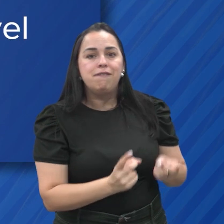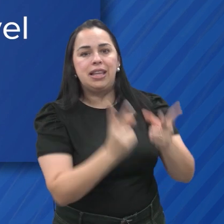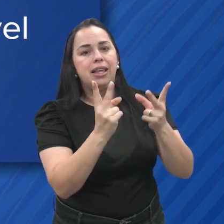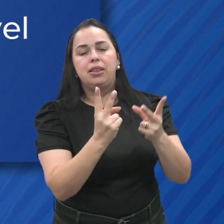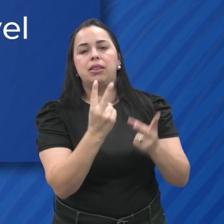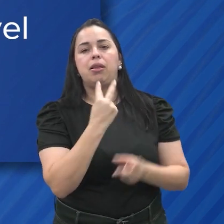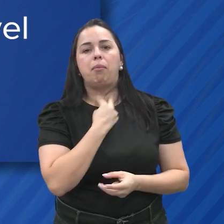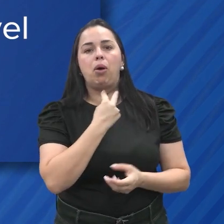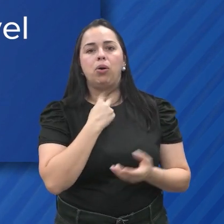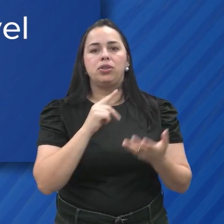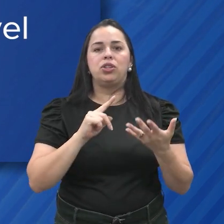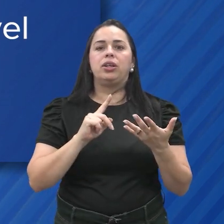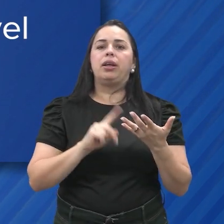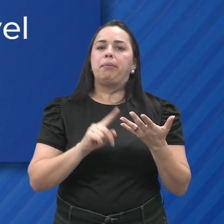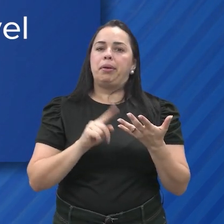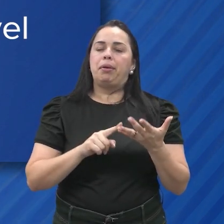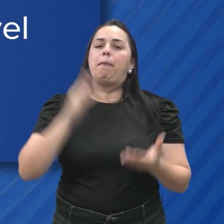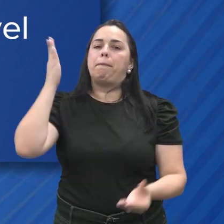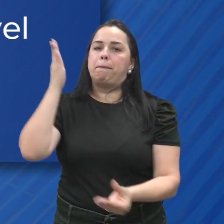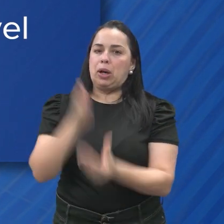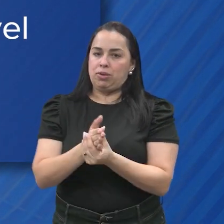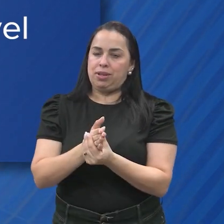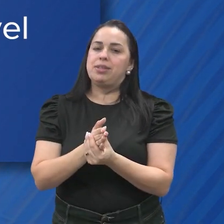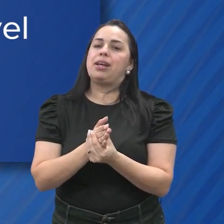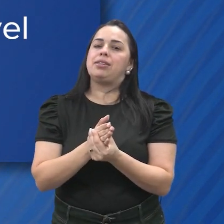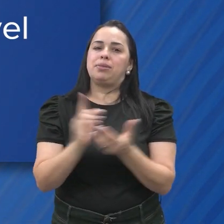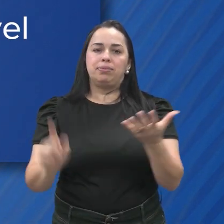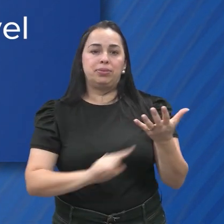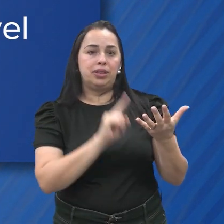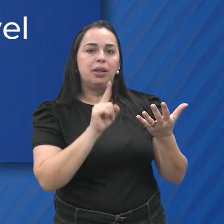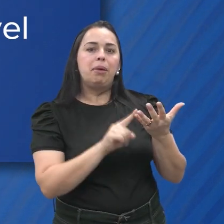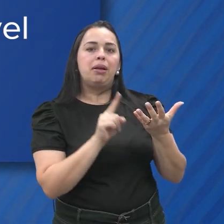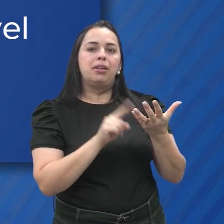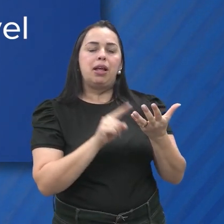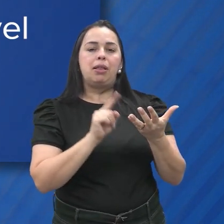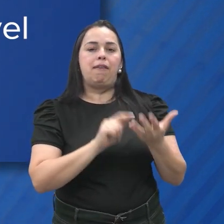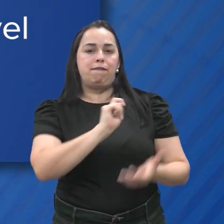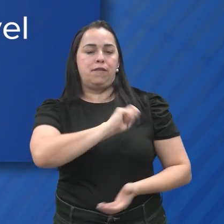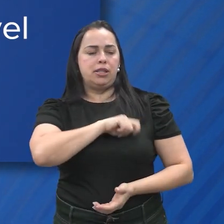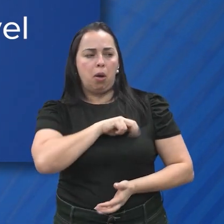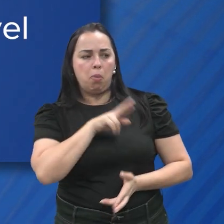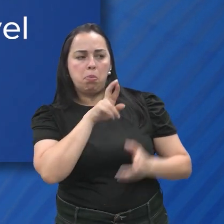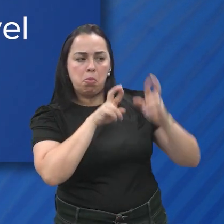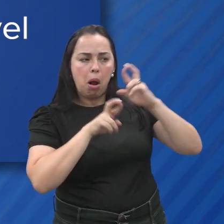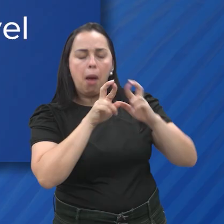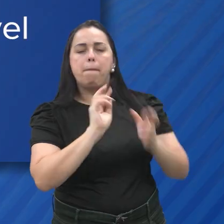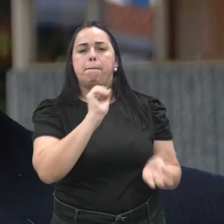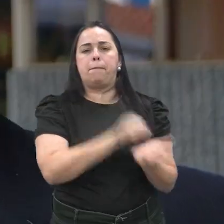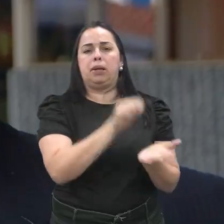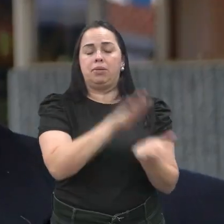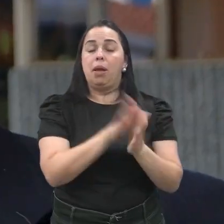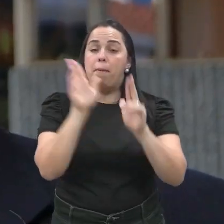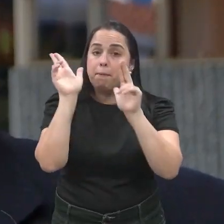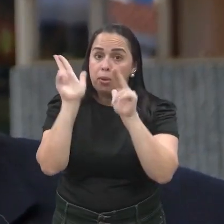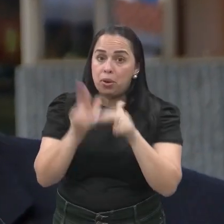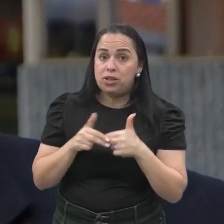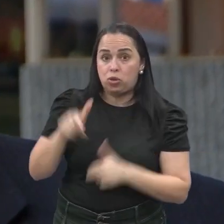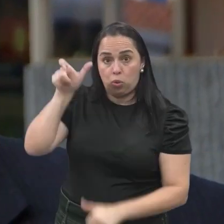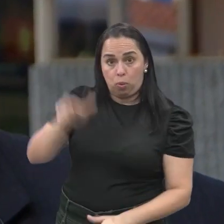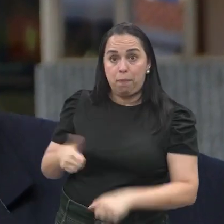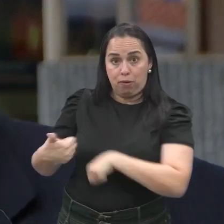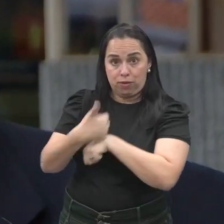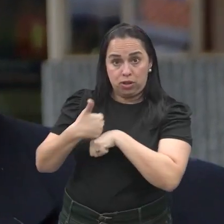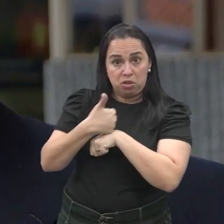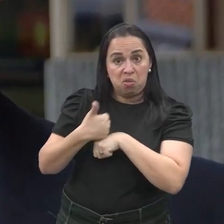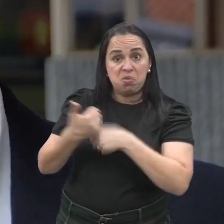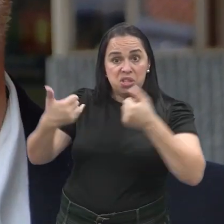e cobrança judicial, que pode resultar em execução fiscal como forma de garantir a quitação. Por isso, o